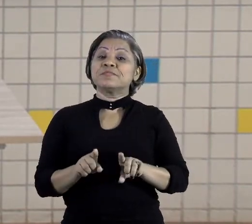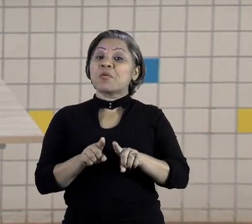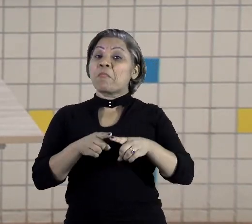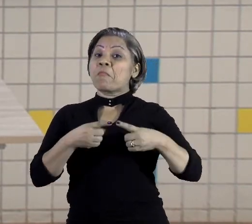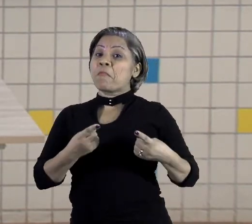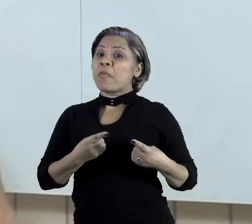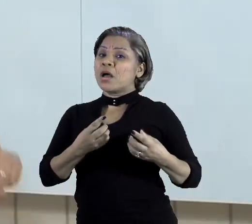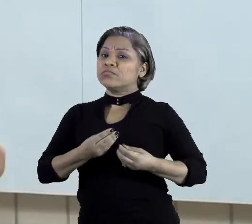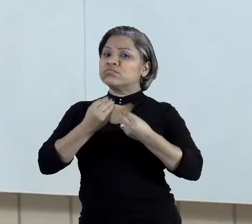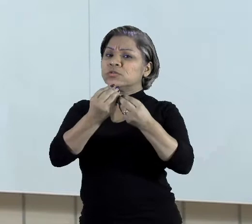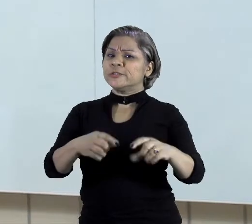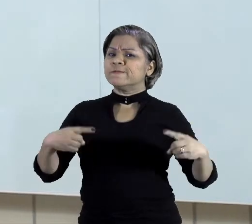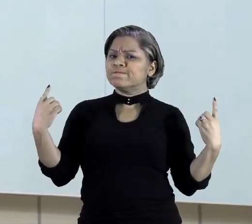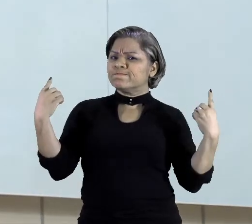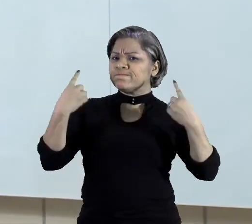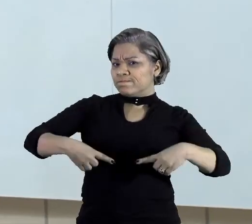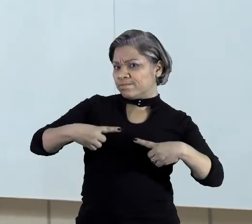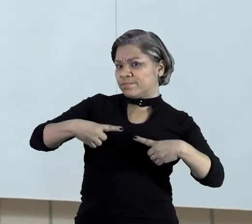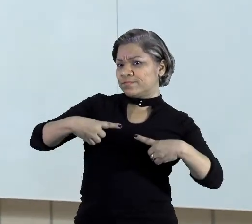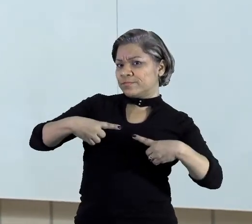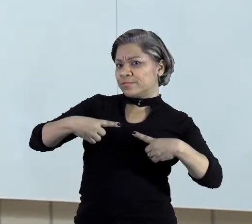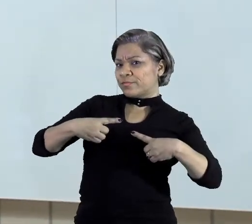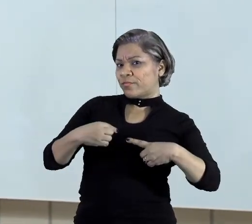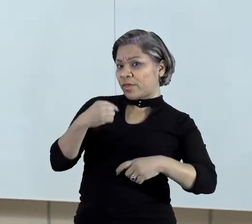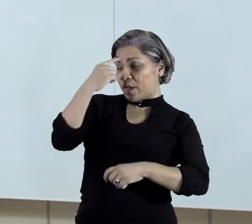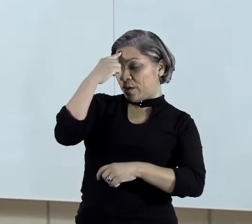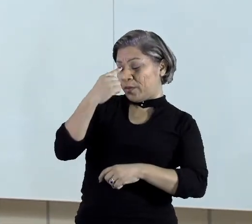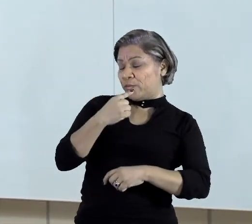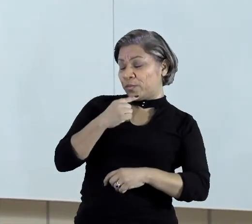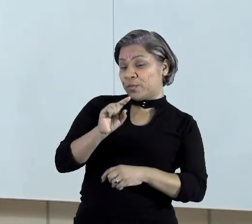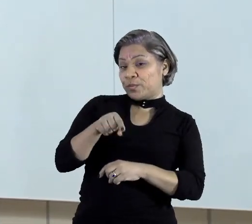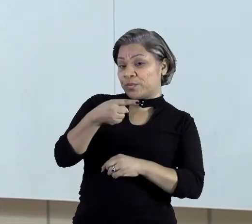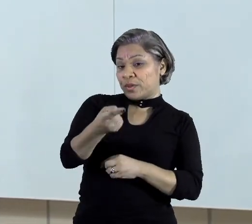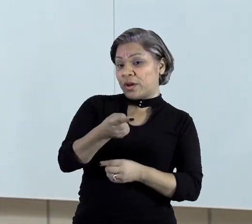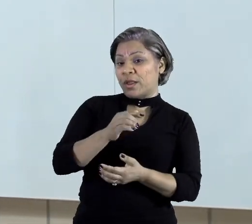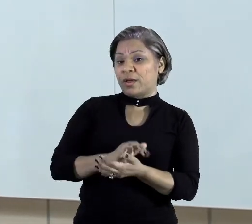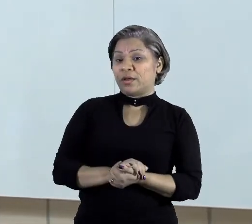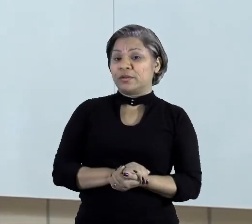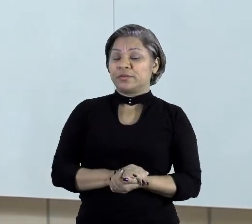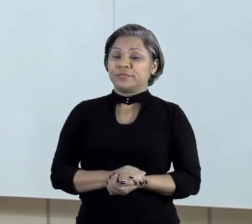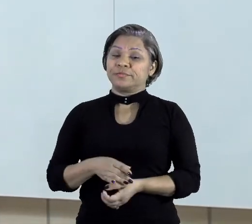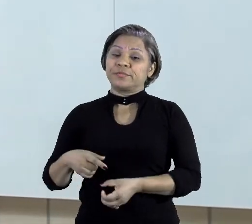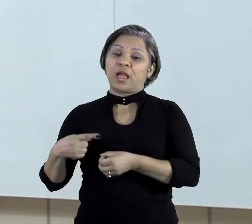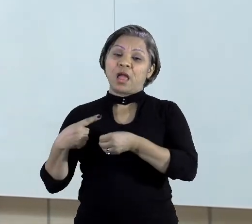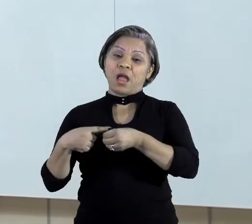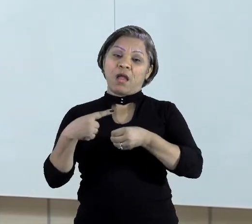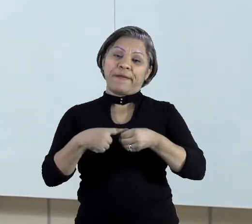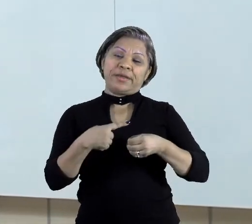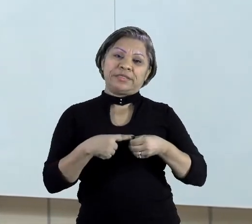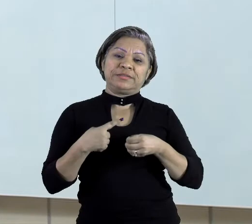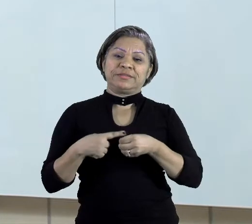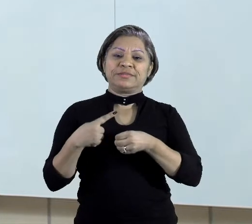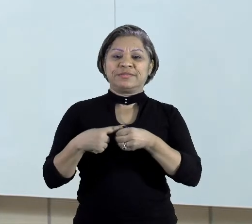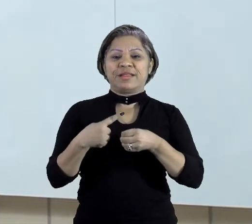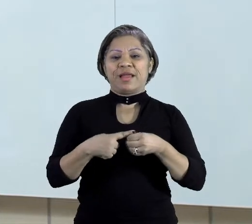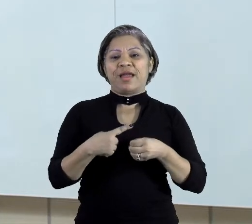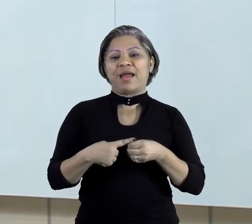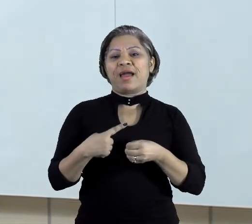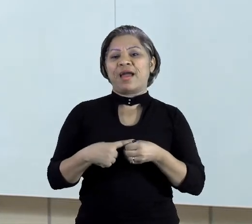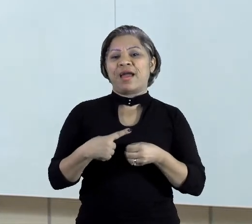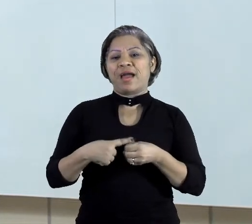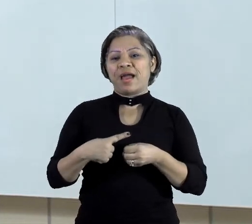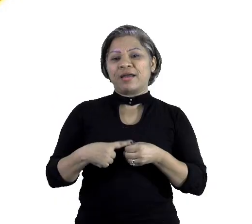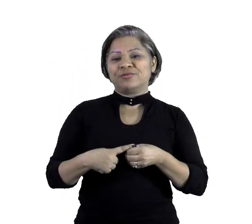vocês. Então, coloca o próximo slide aí na tela, com as cidades chamadas cidades do